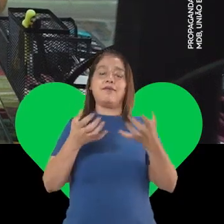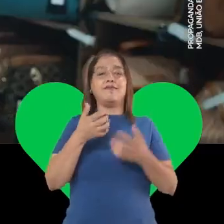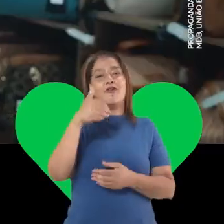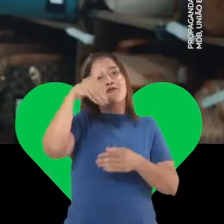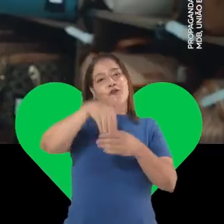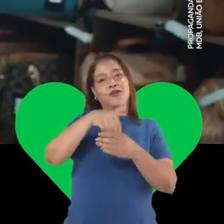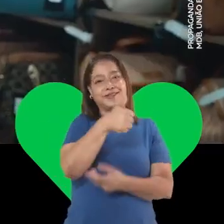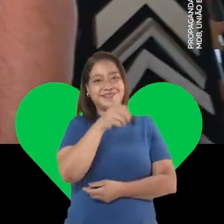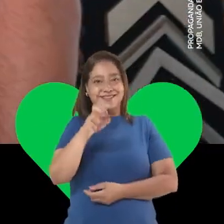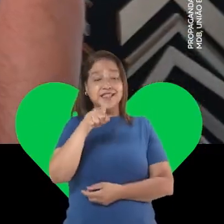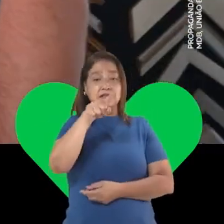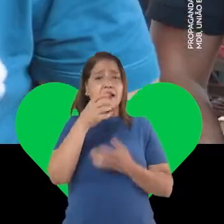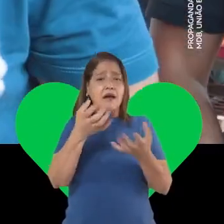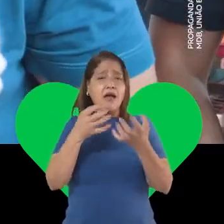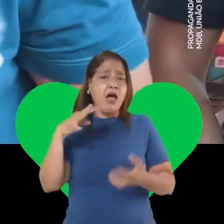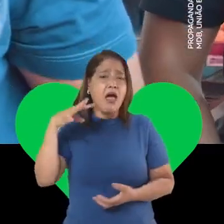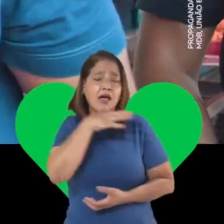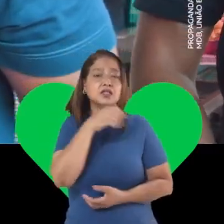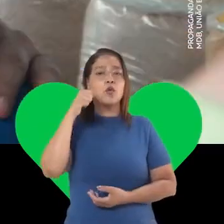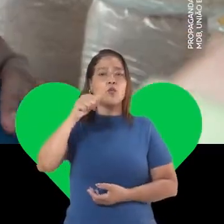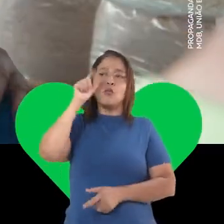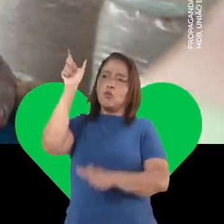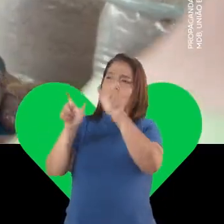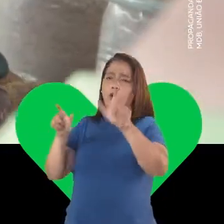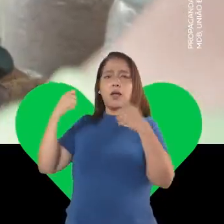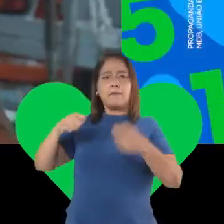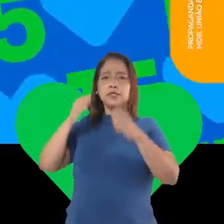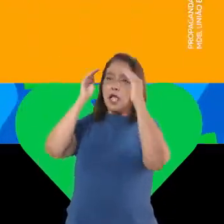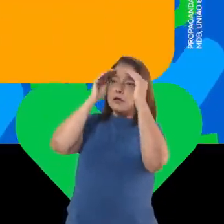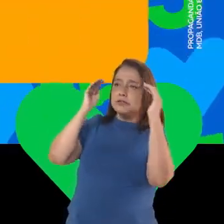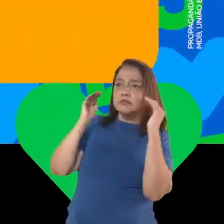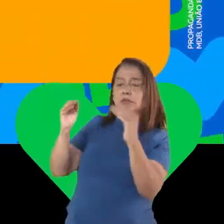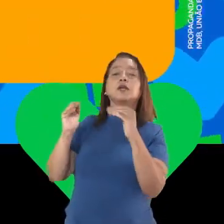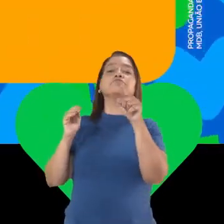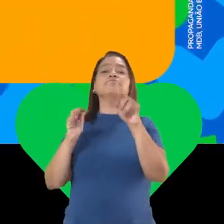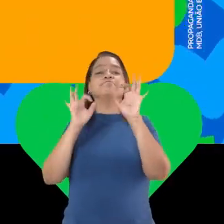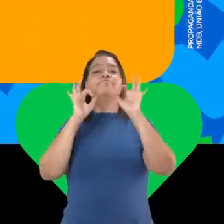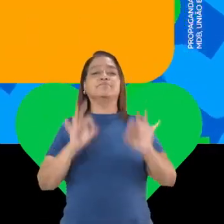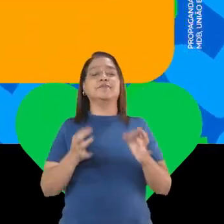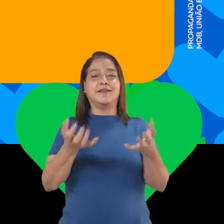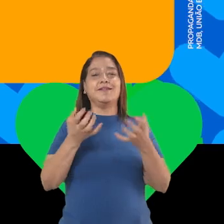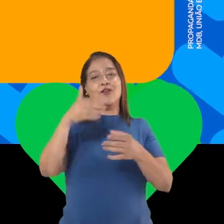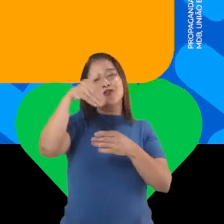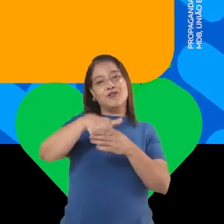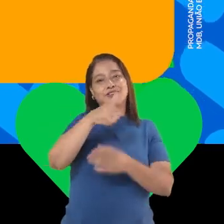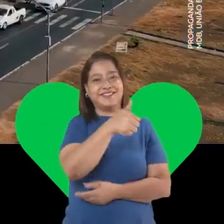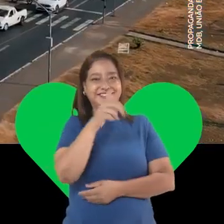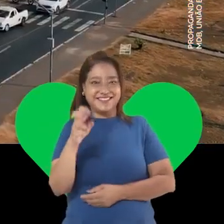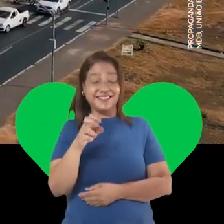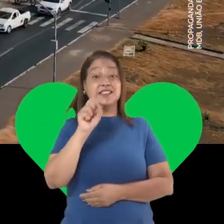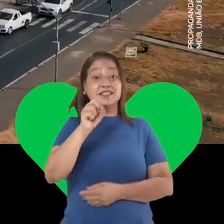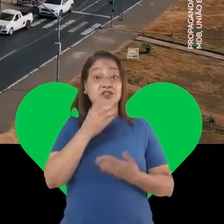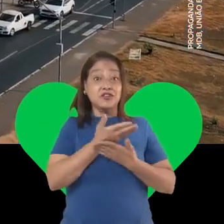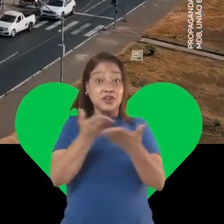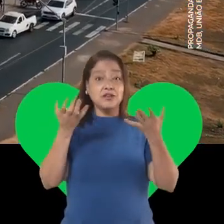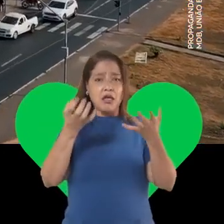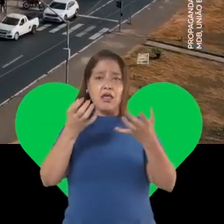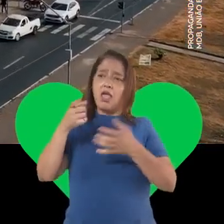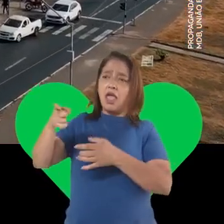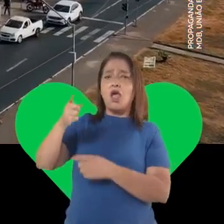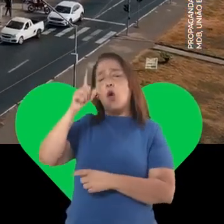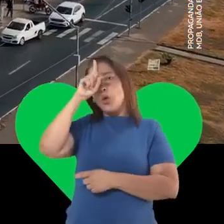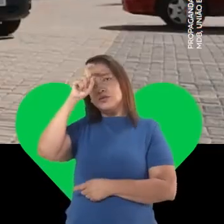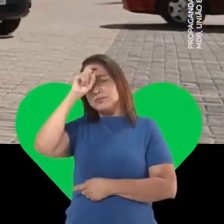Se você acha que mulher deve ser tratada com respeito, com certeza você quer o 15. Se você quer